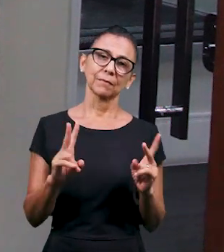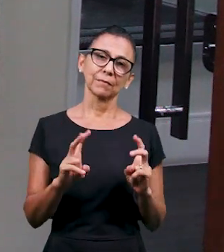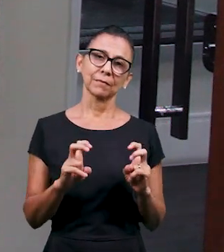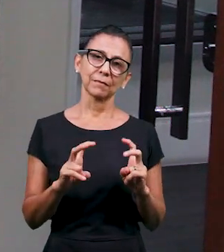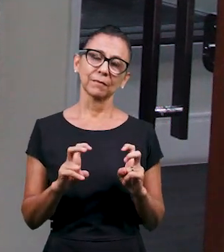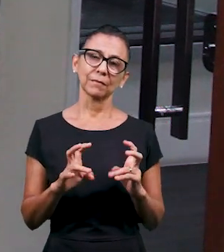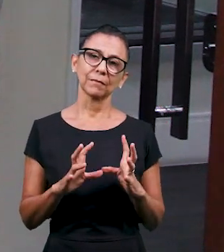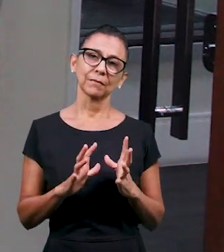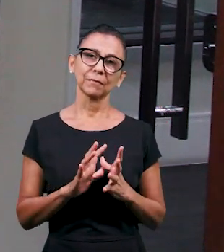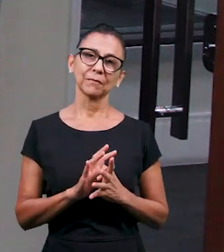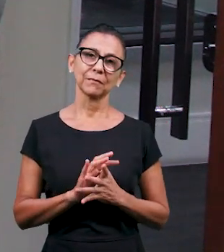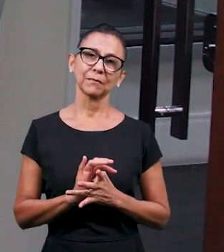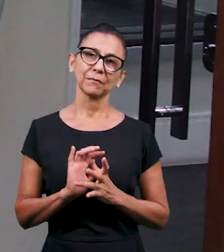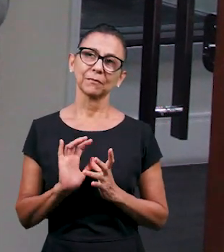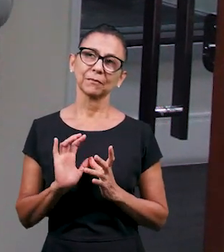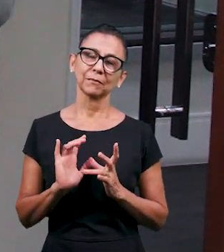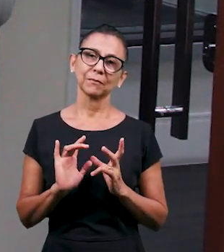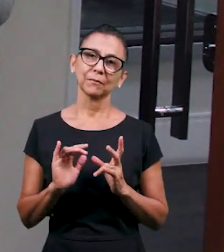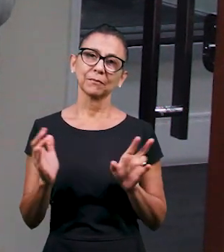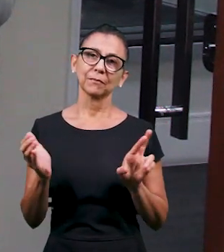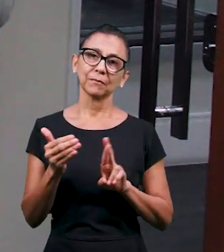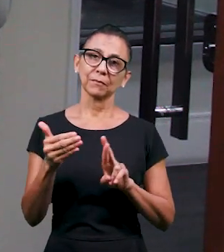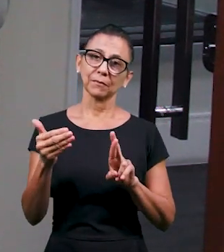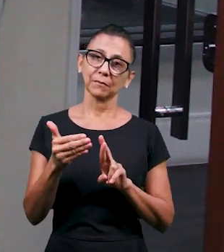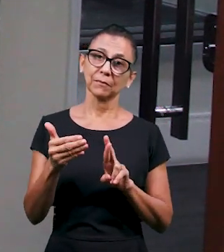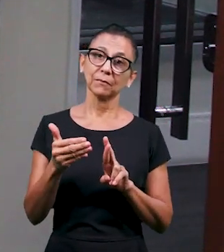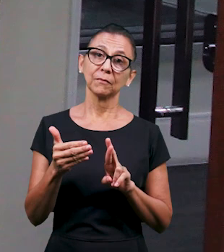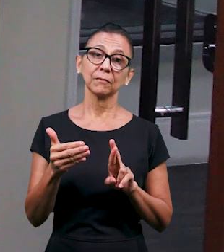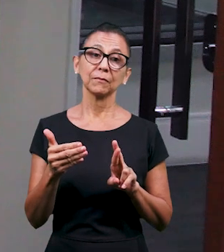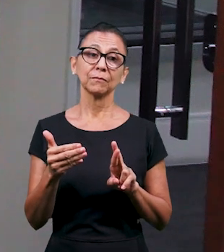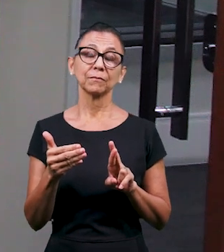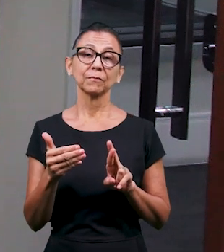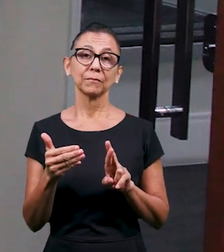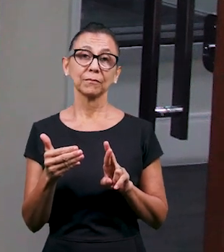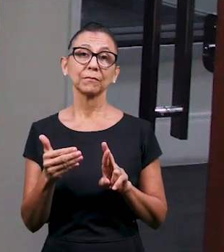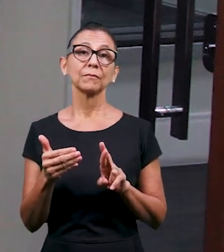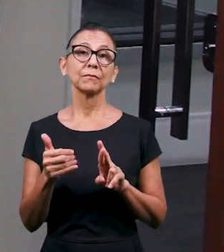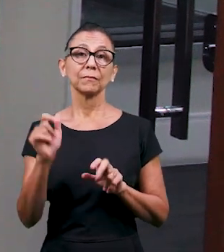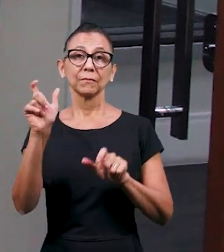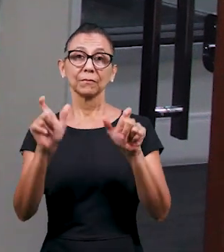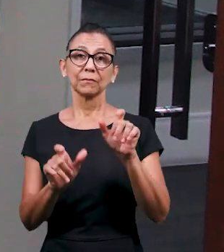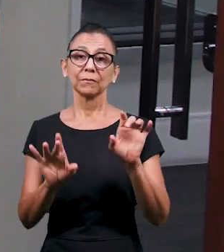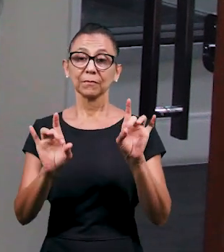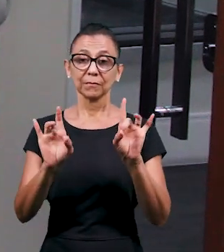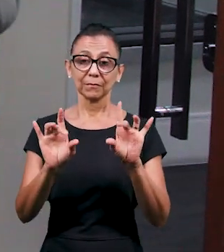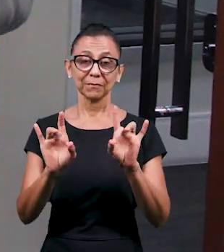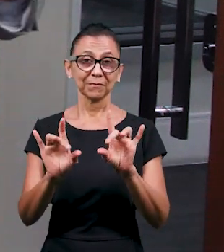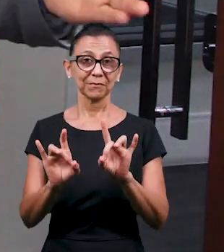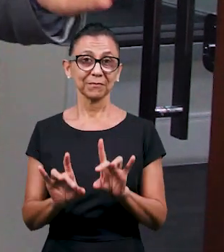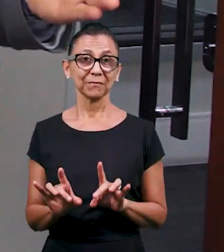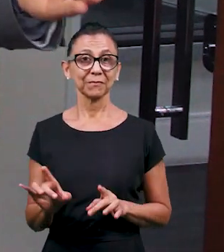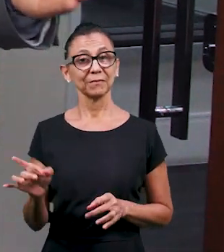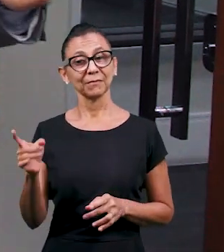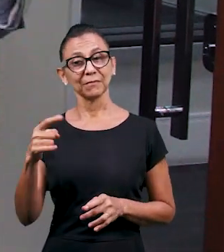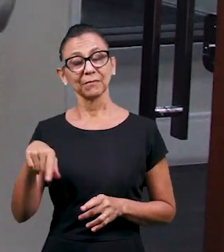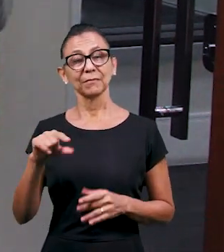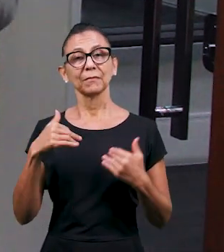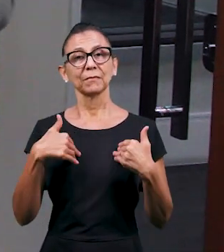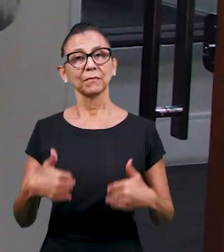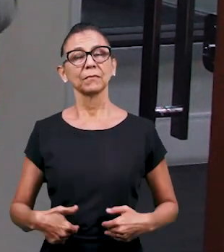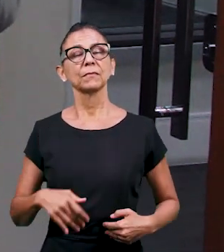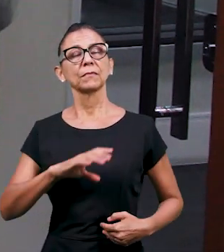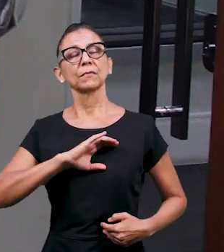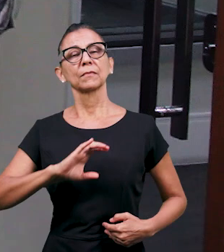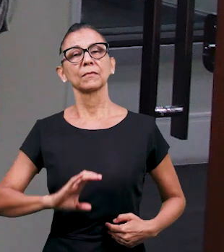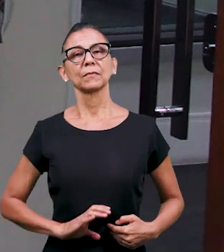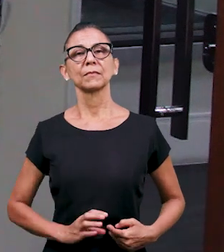um tema que diz respeito a situações muito específicas, mas são dessas situações específicas que